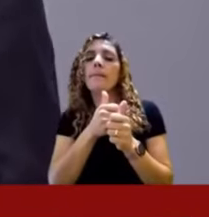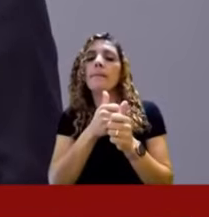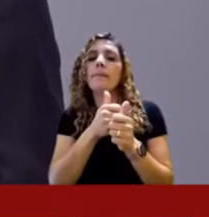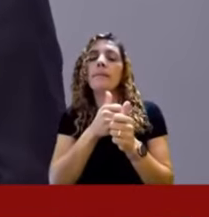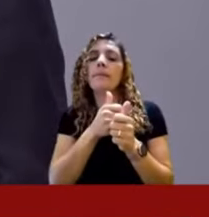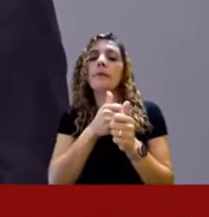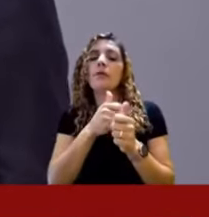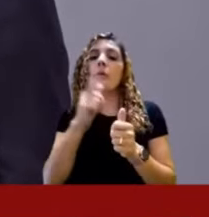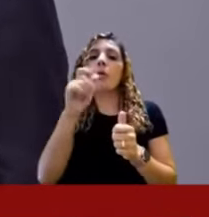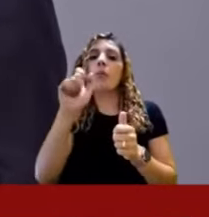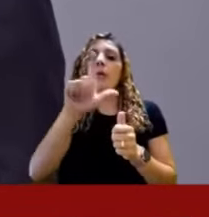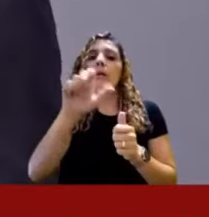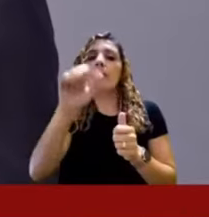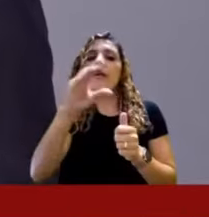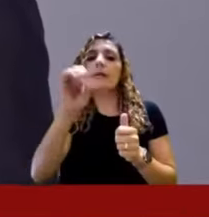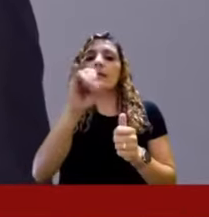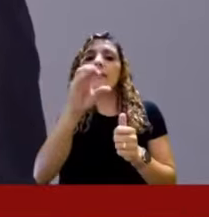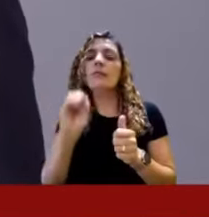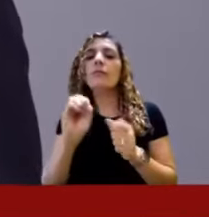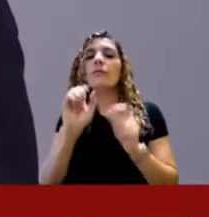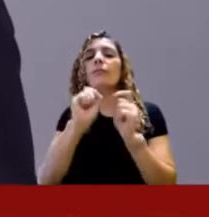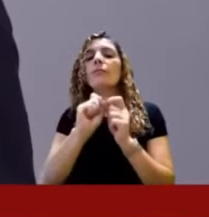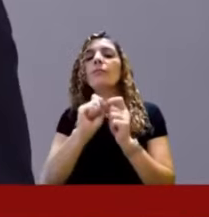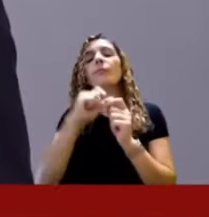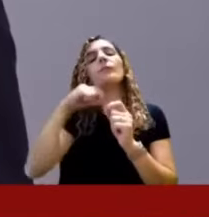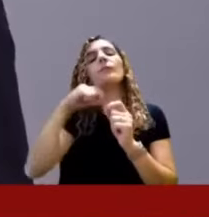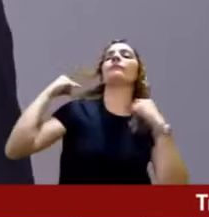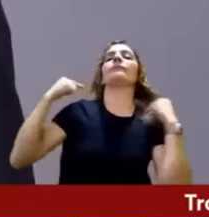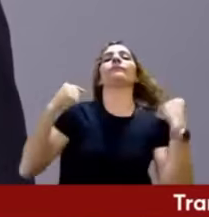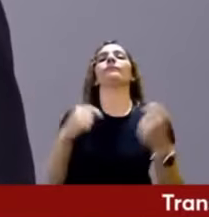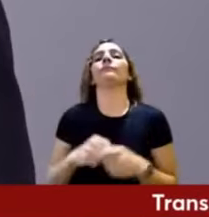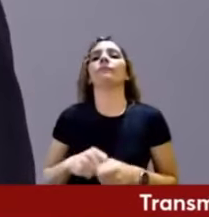Planalto, os inoxidáveis.